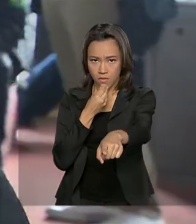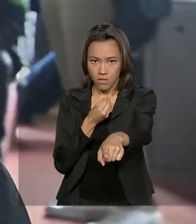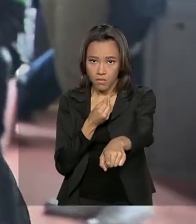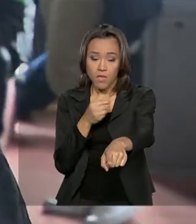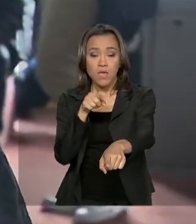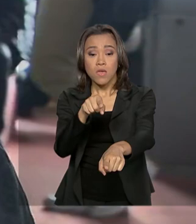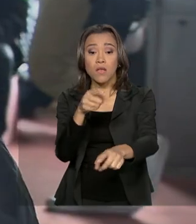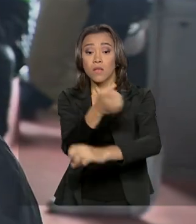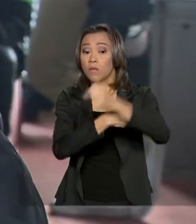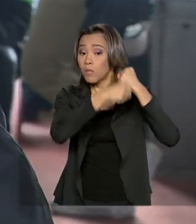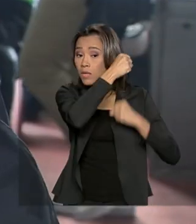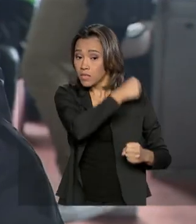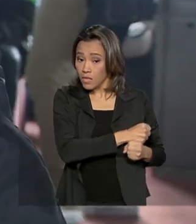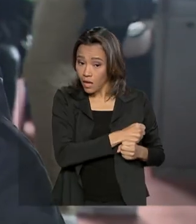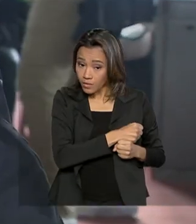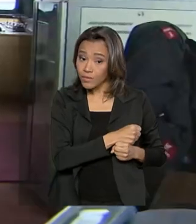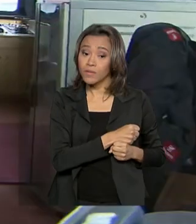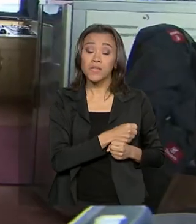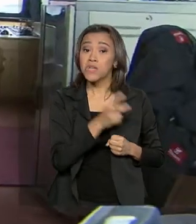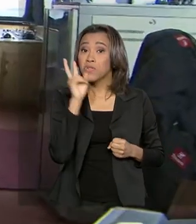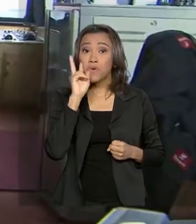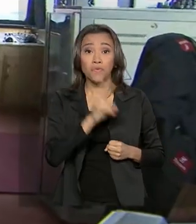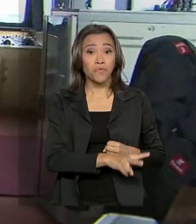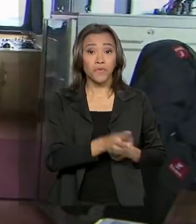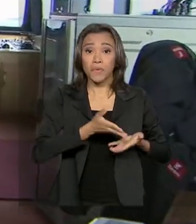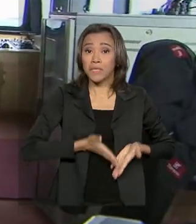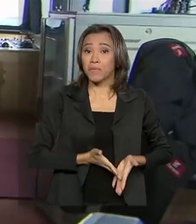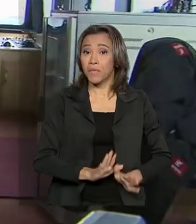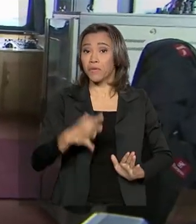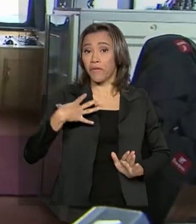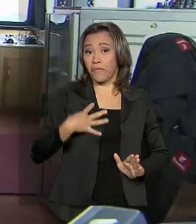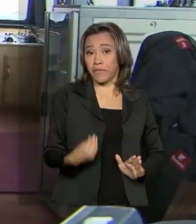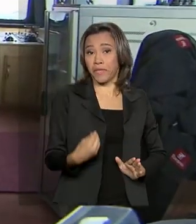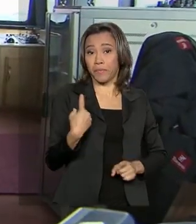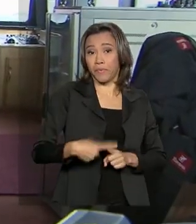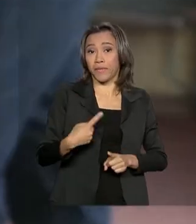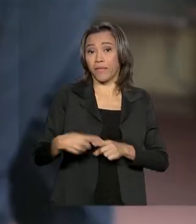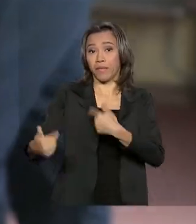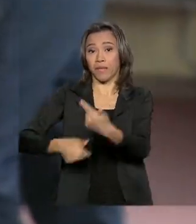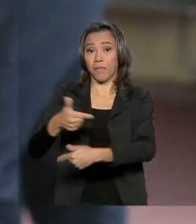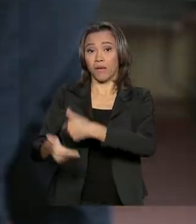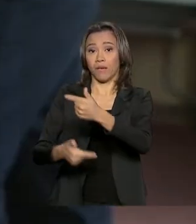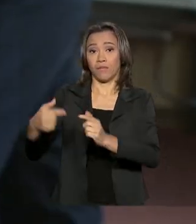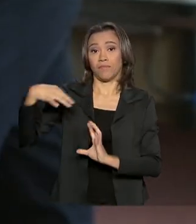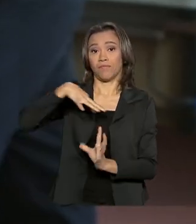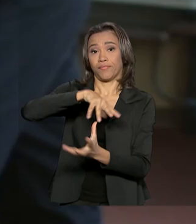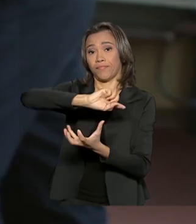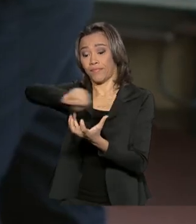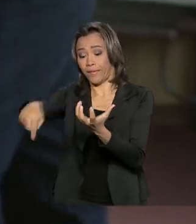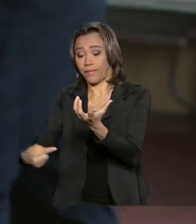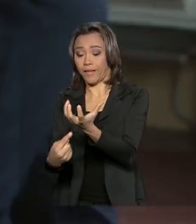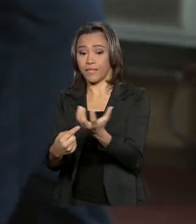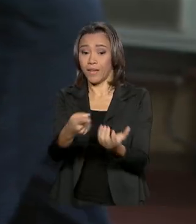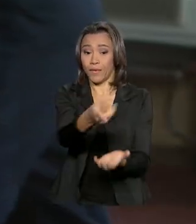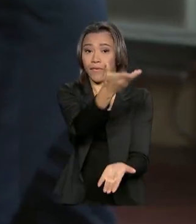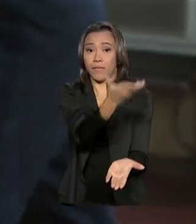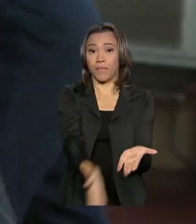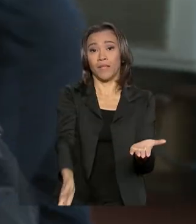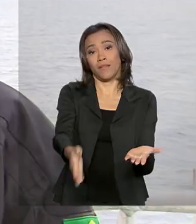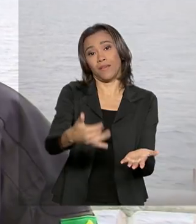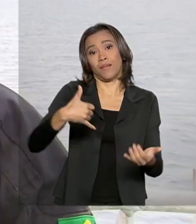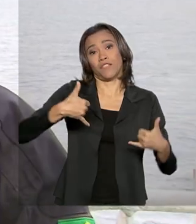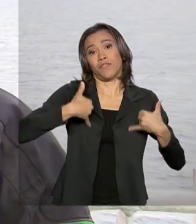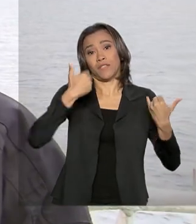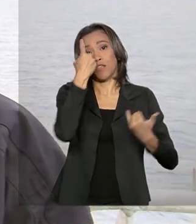que no ano passado não acompanhou o nascimento da filha, porque estava na Antártica e agora vai perder o aniversário de